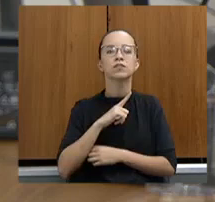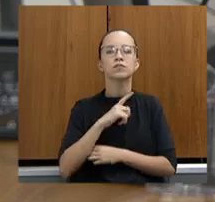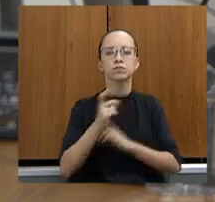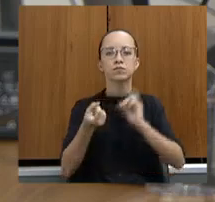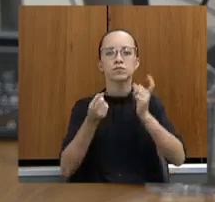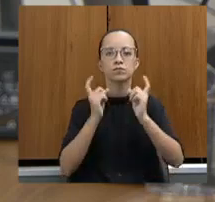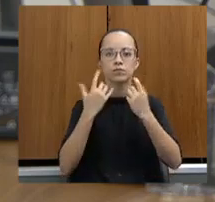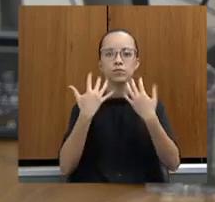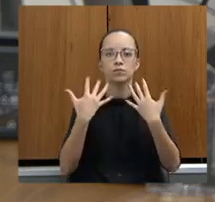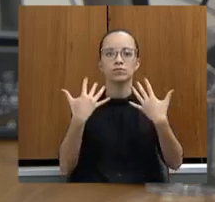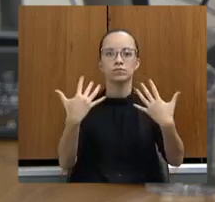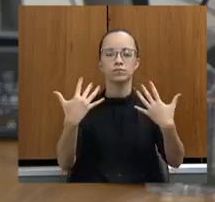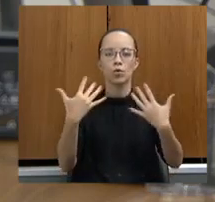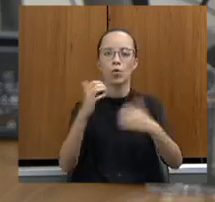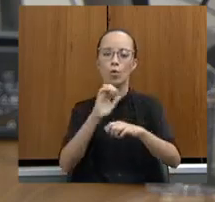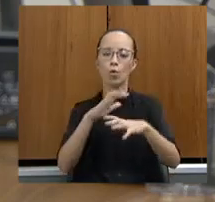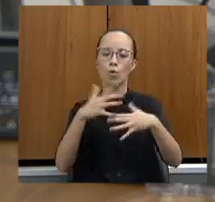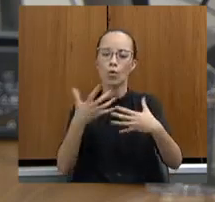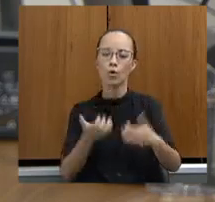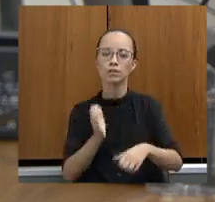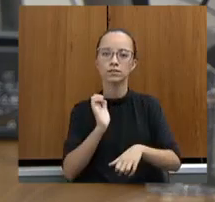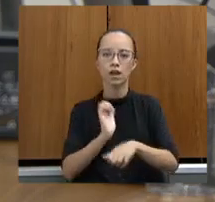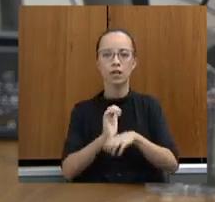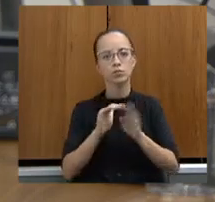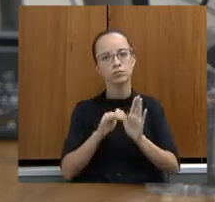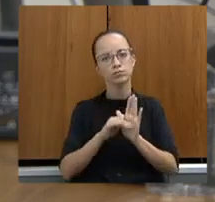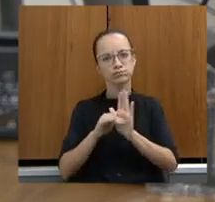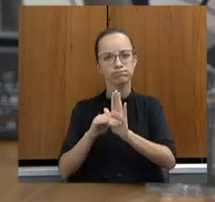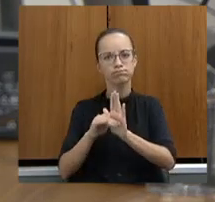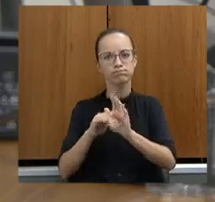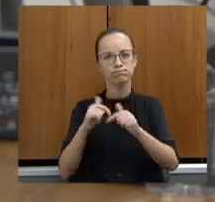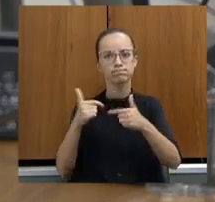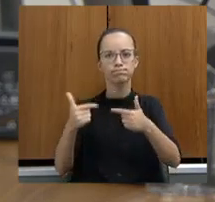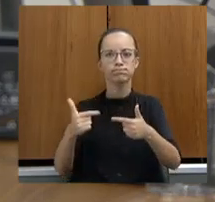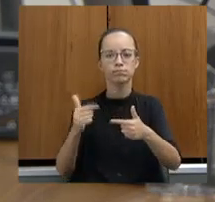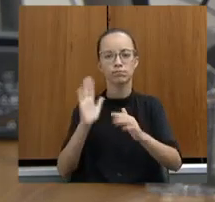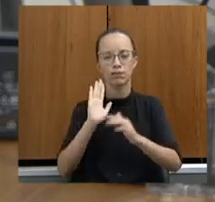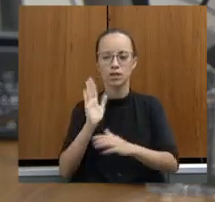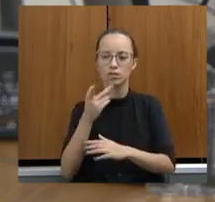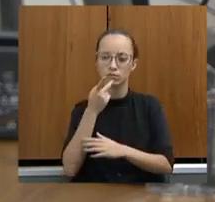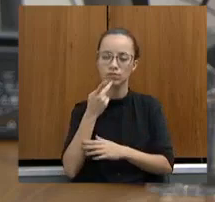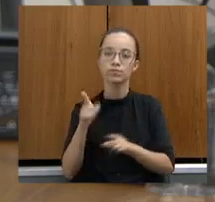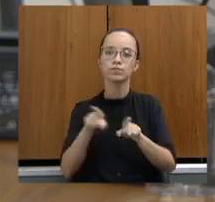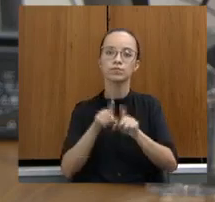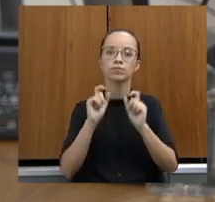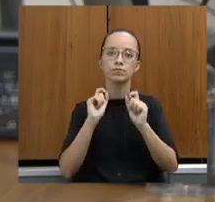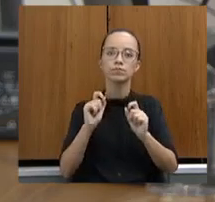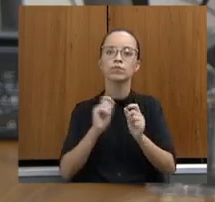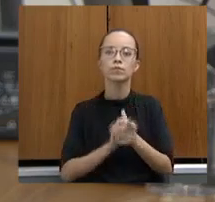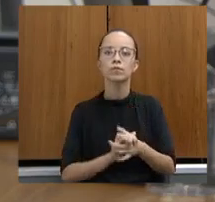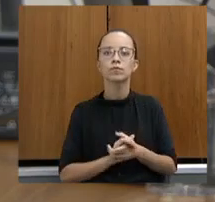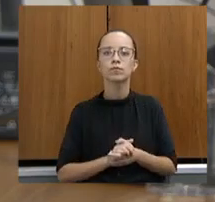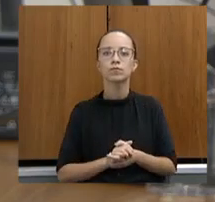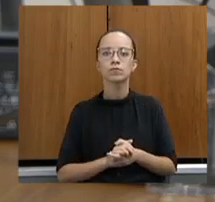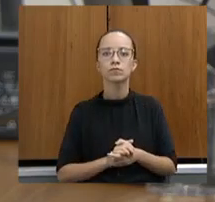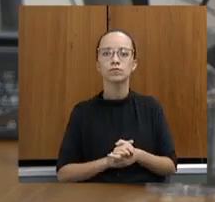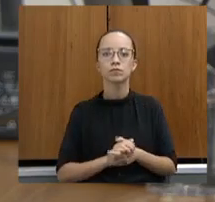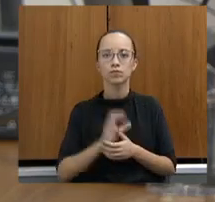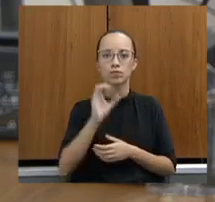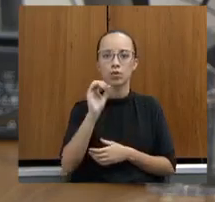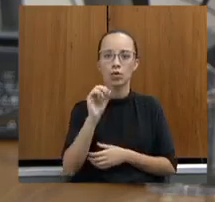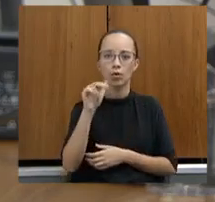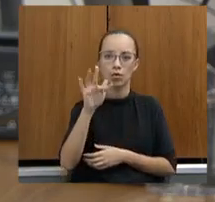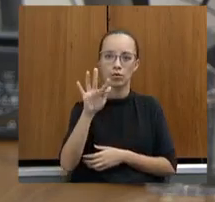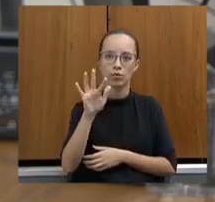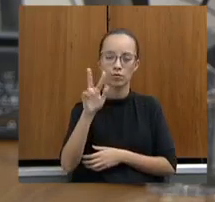reafirma que o estado apoia essa ação mas e como eu coloquei também o confazer ele